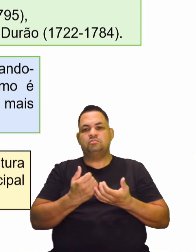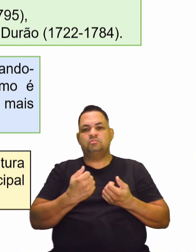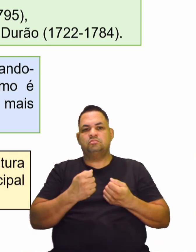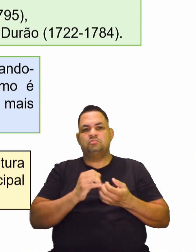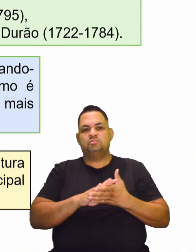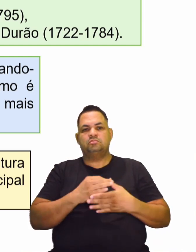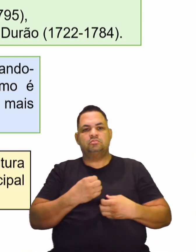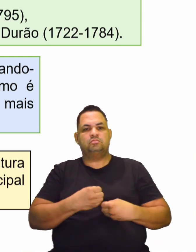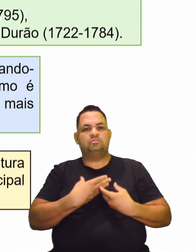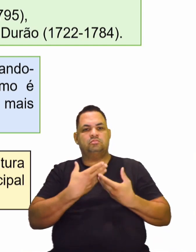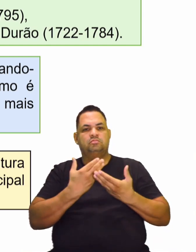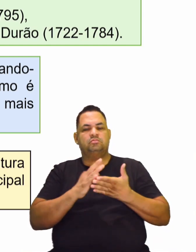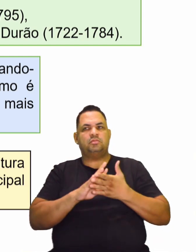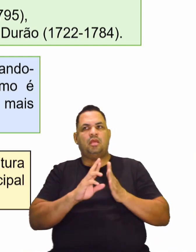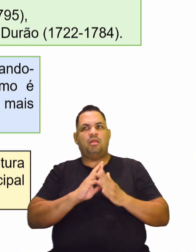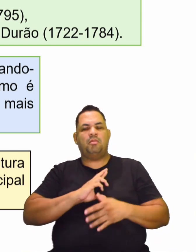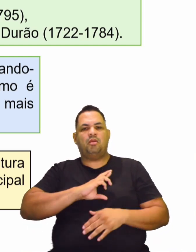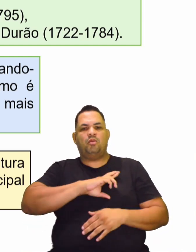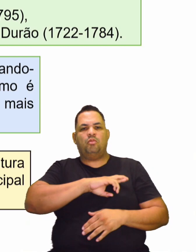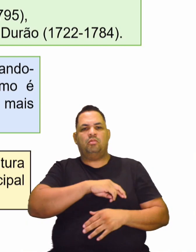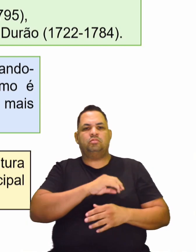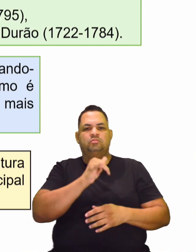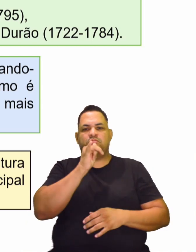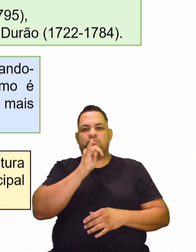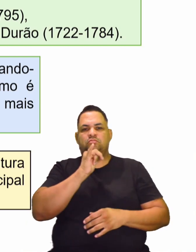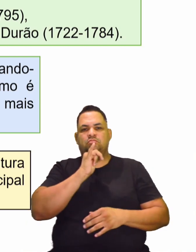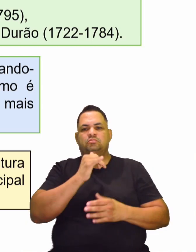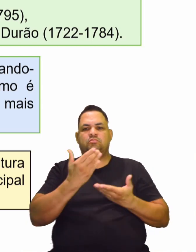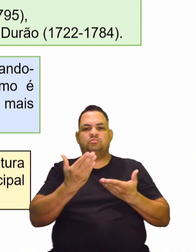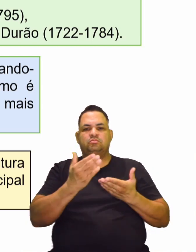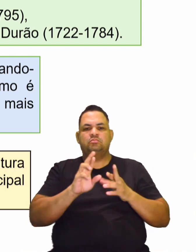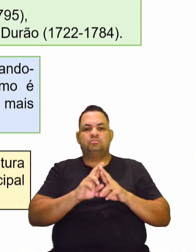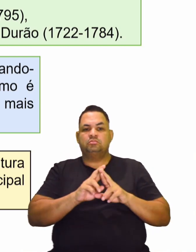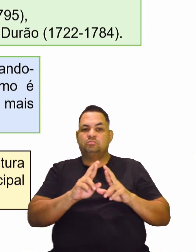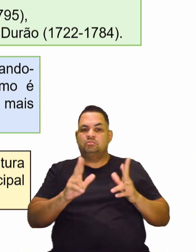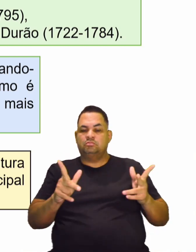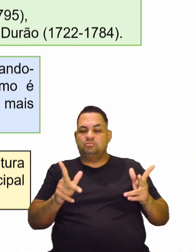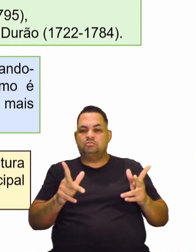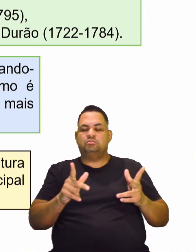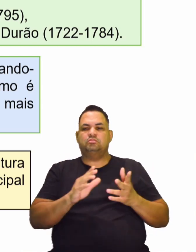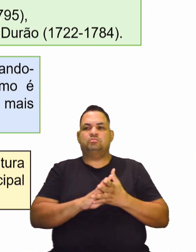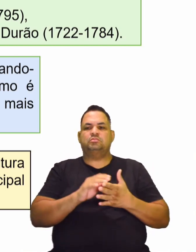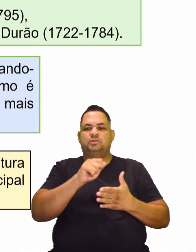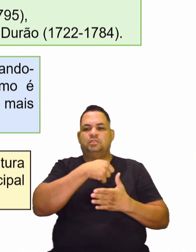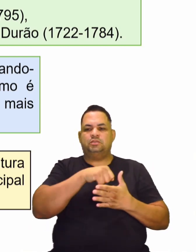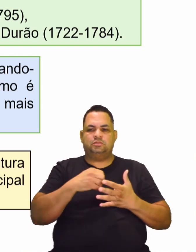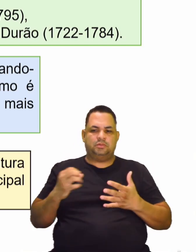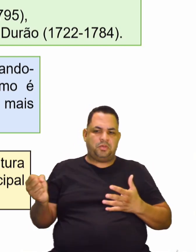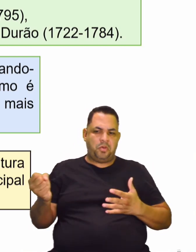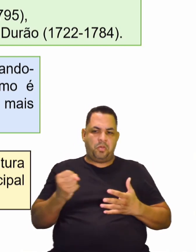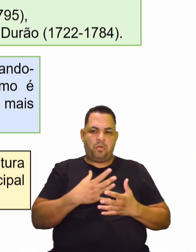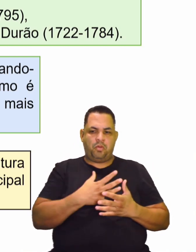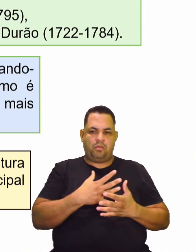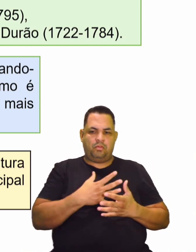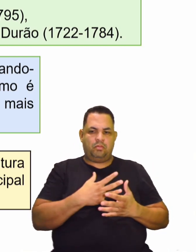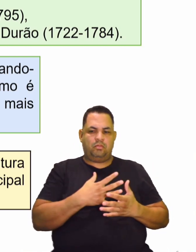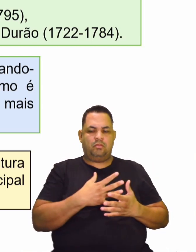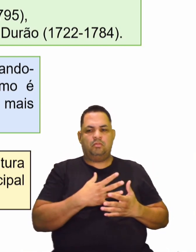poema romântico, por exemplo, de um poema da escrita mais moderna.